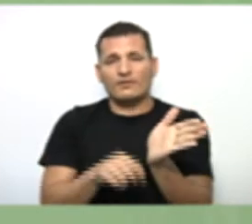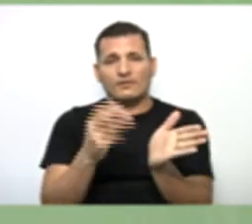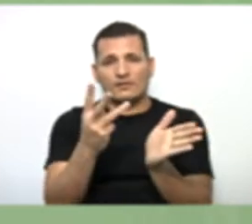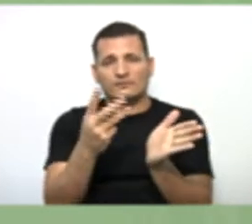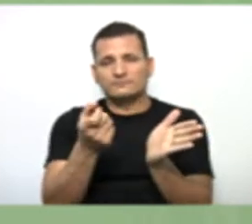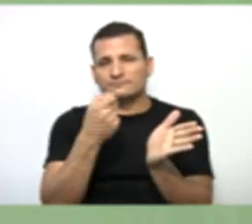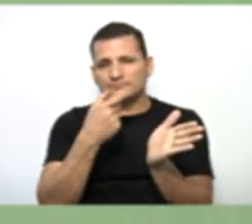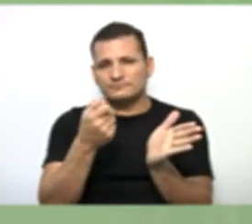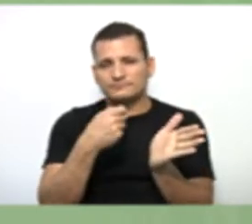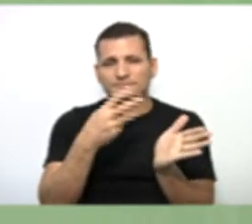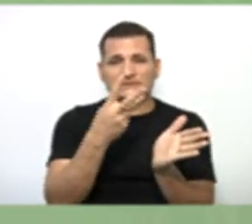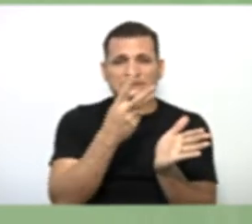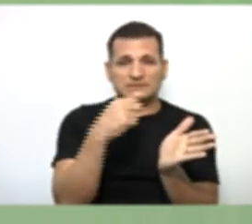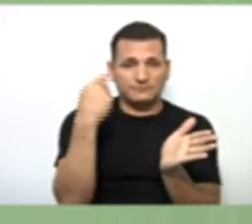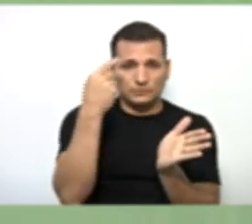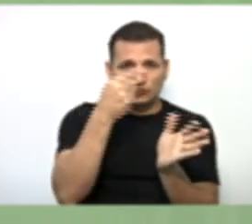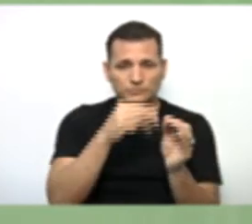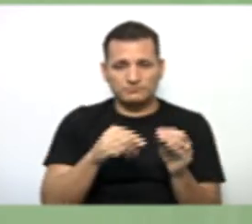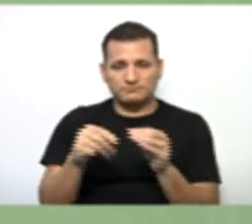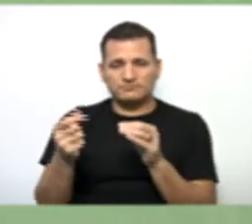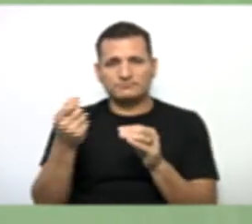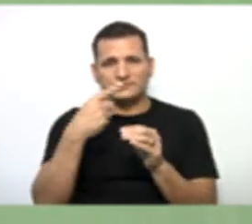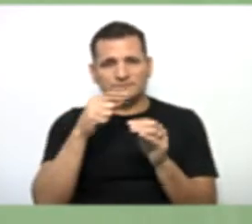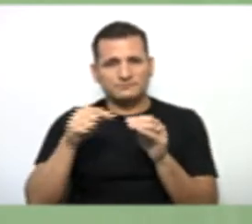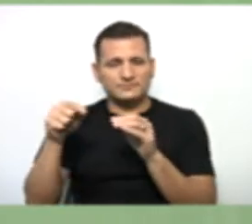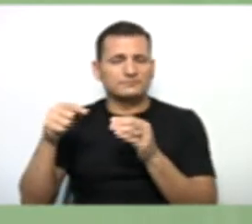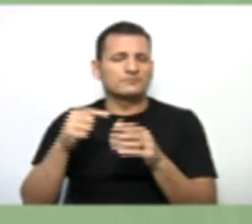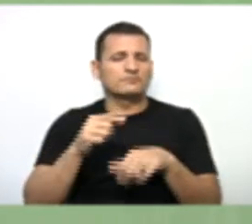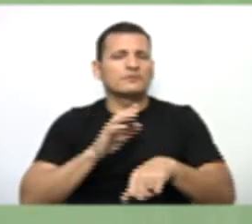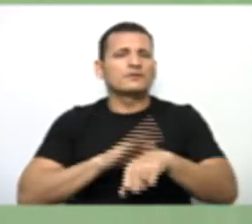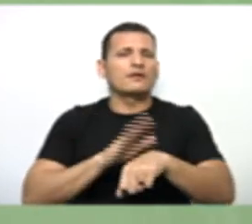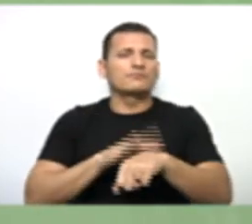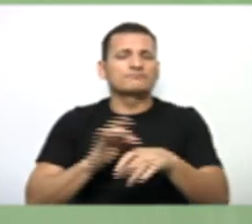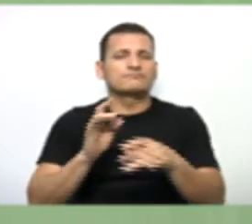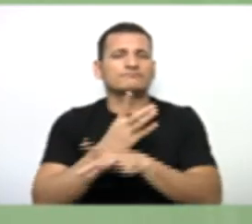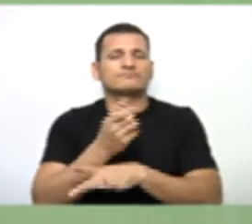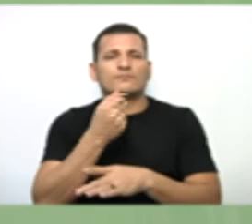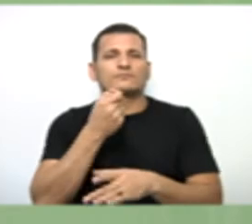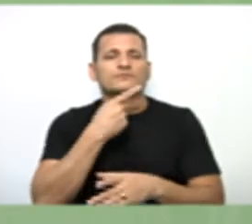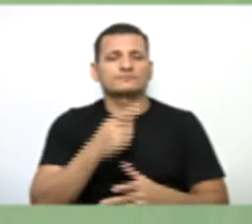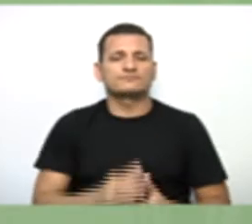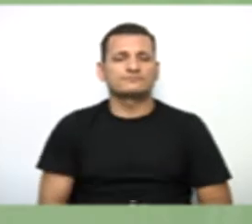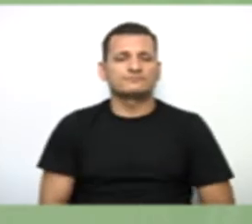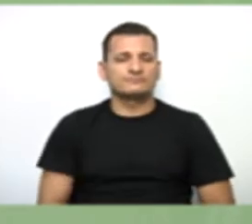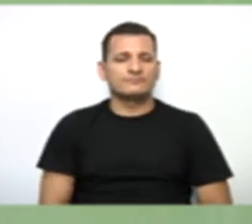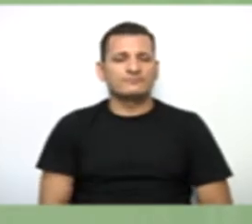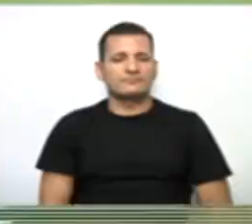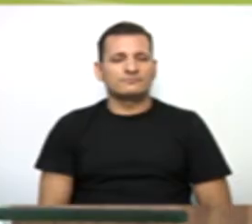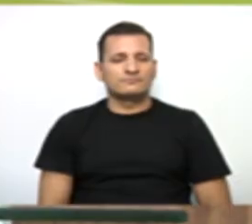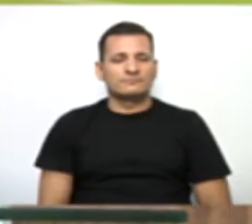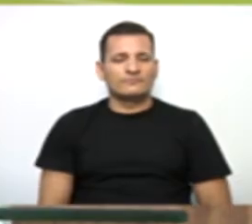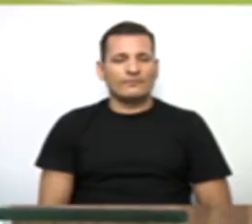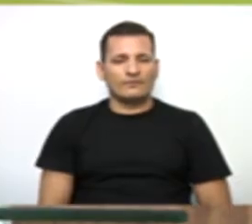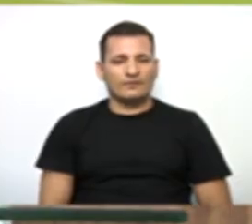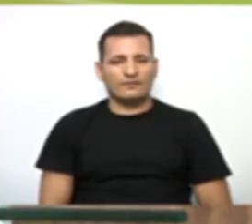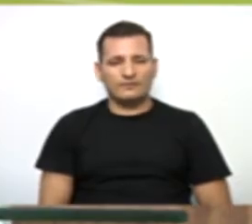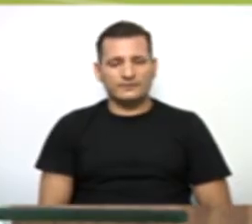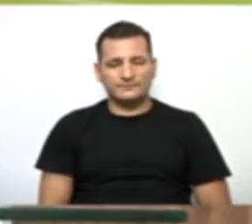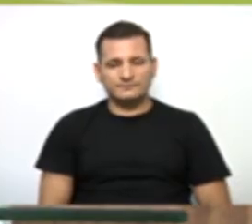cada meia hora, em quanto tempo acabariam os comprimidos? Quem respondeu aí, professor Gilberto? A resposta correta aqui, não colocaram o nome dos alunos,